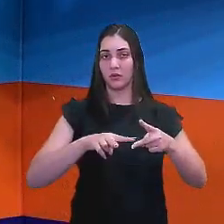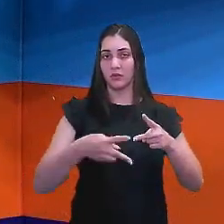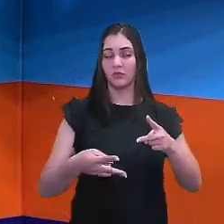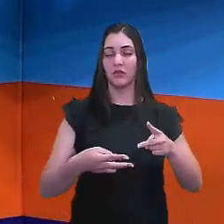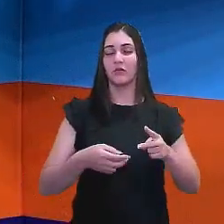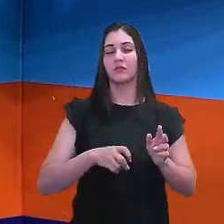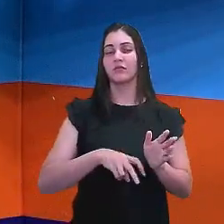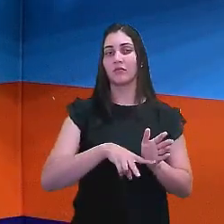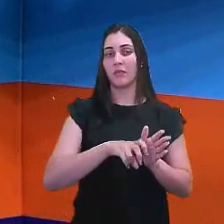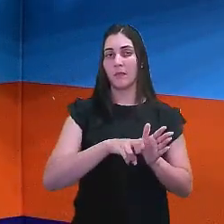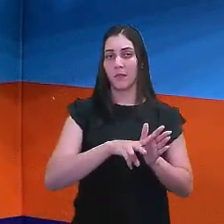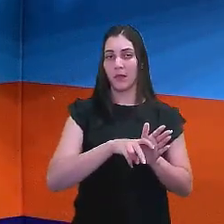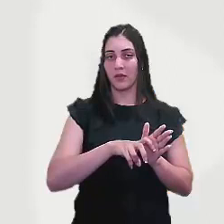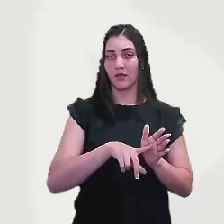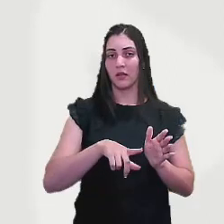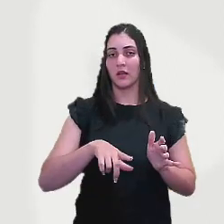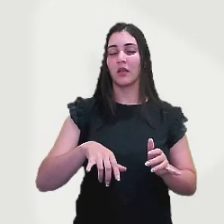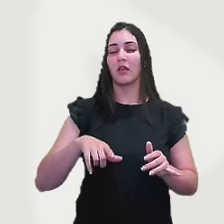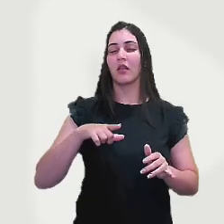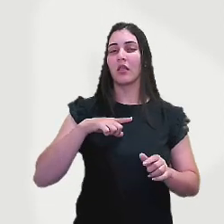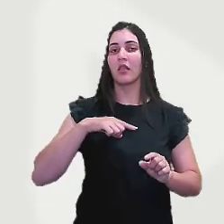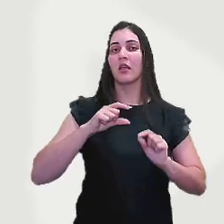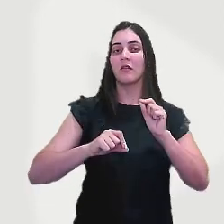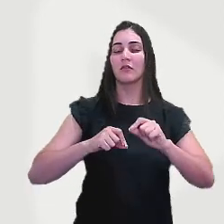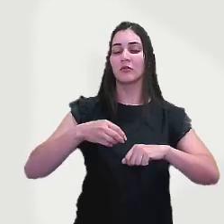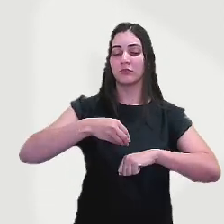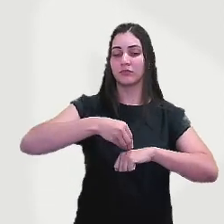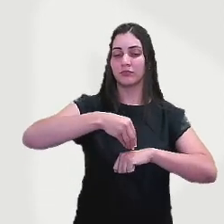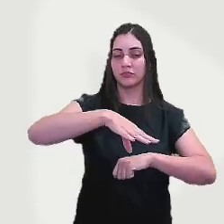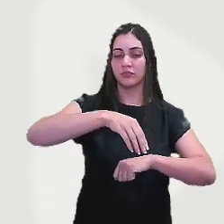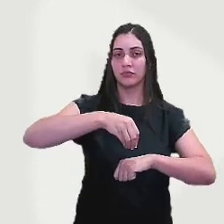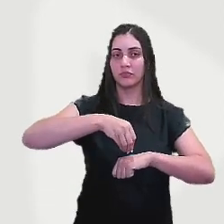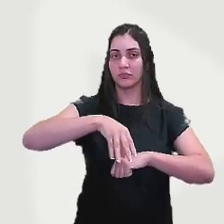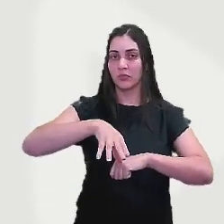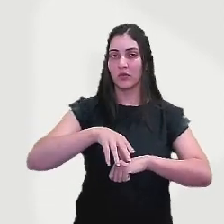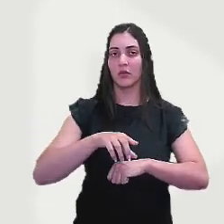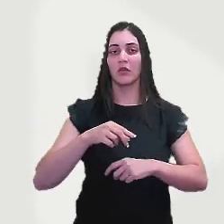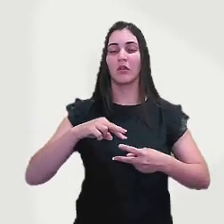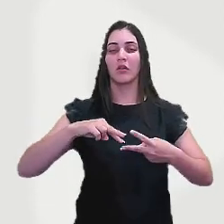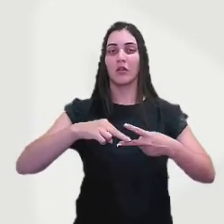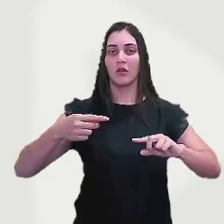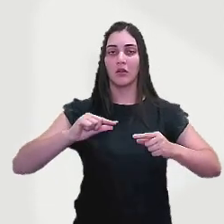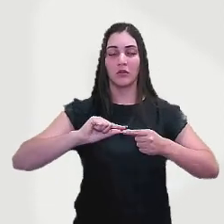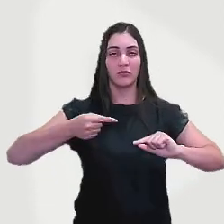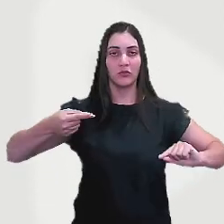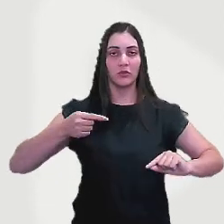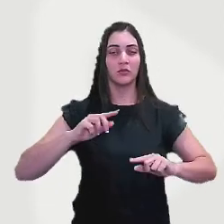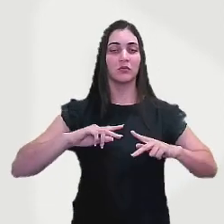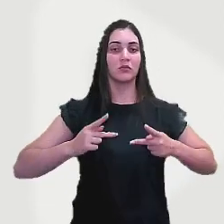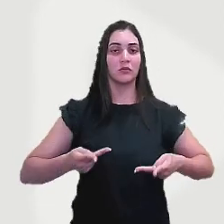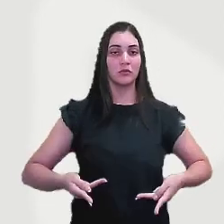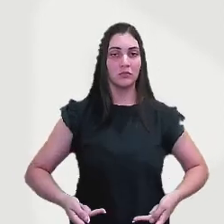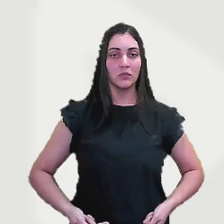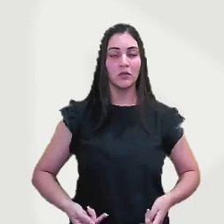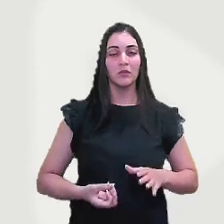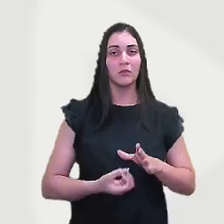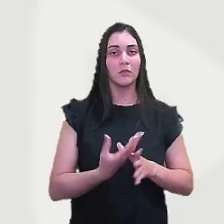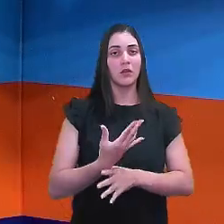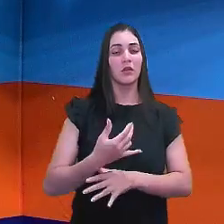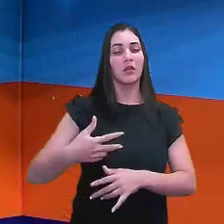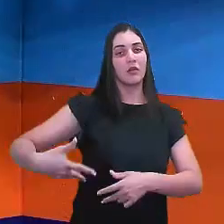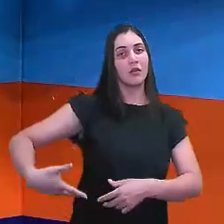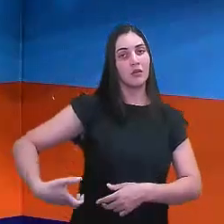coli, que sofreu edição de genes humanos para a produção de insulina na década de